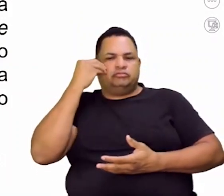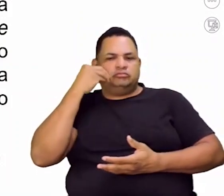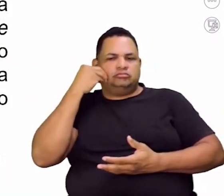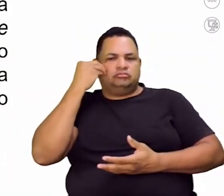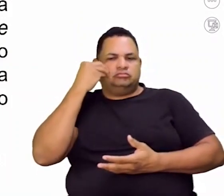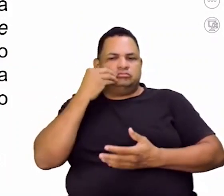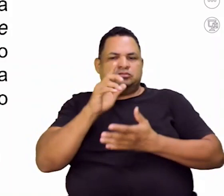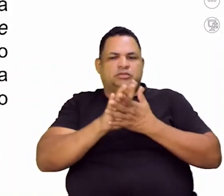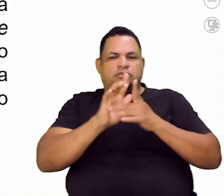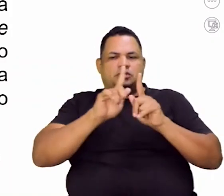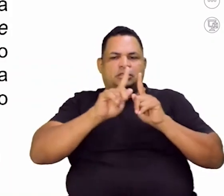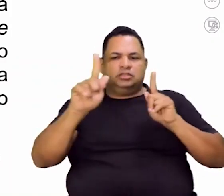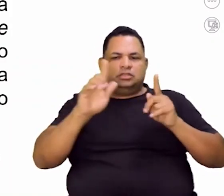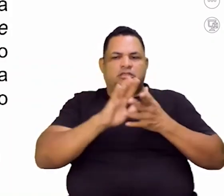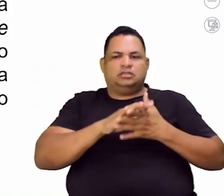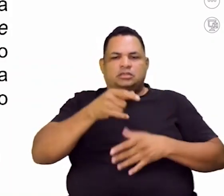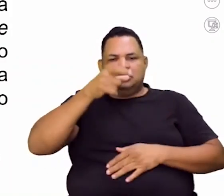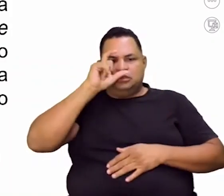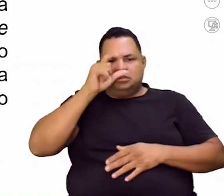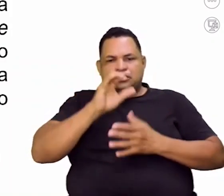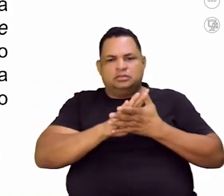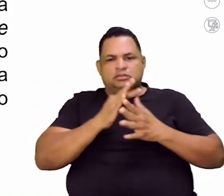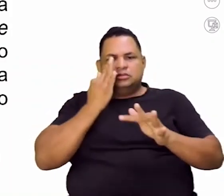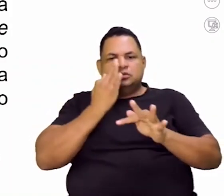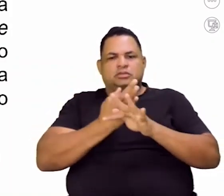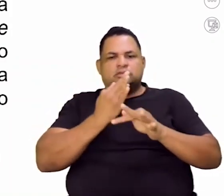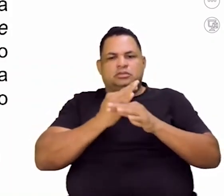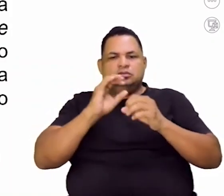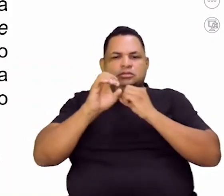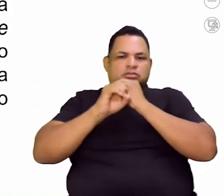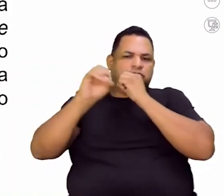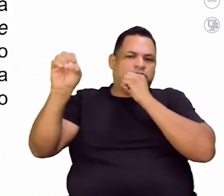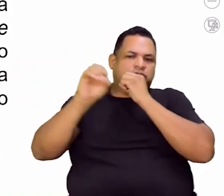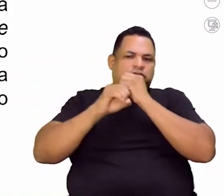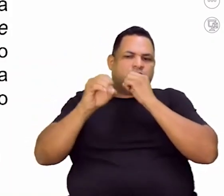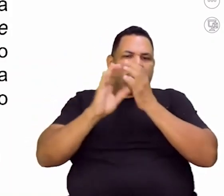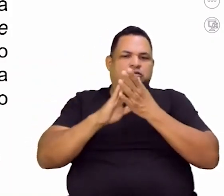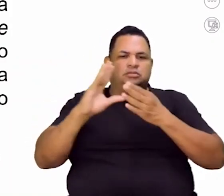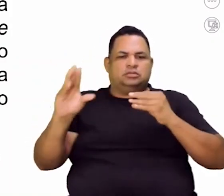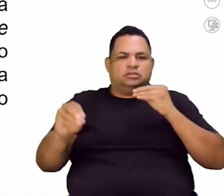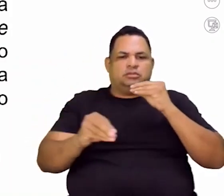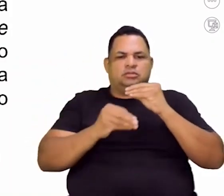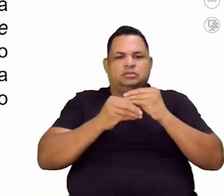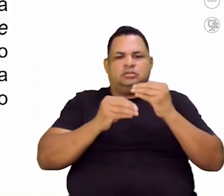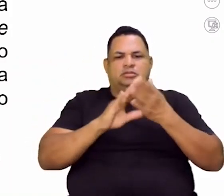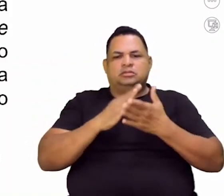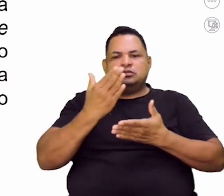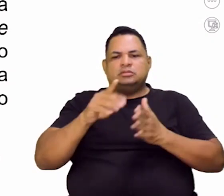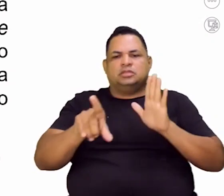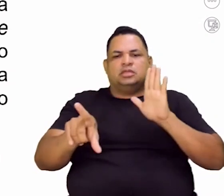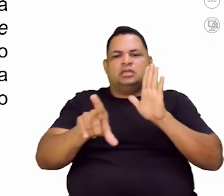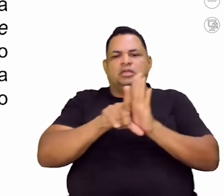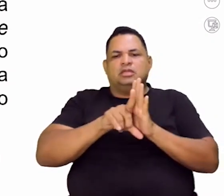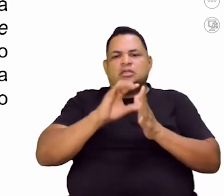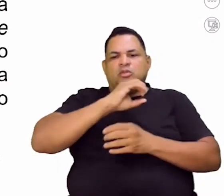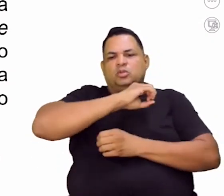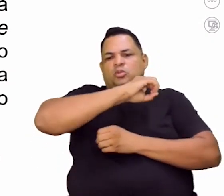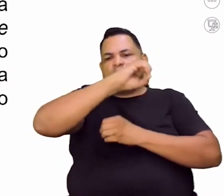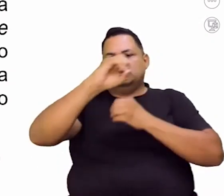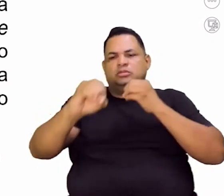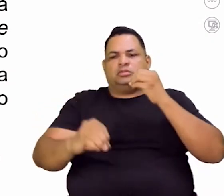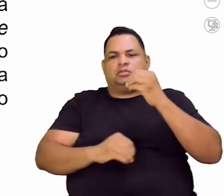na astronomia, os dados acumulados por Tietio, né? E as leis das órbitas celestes de